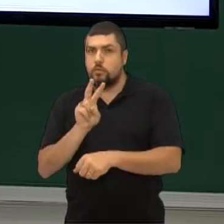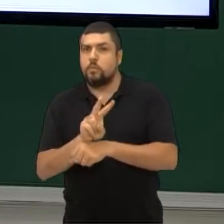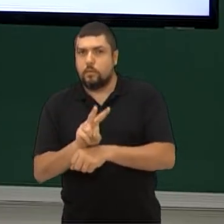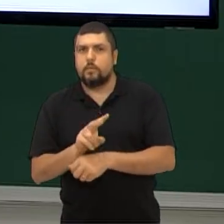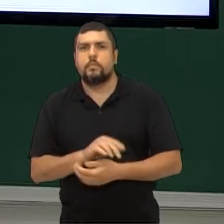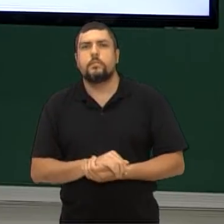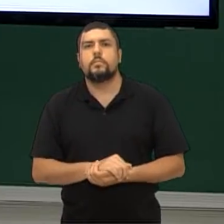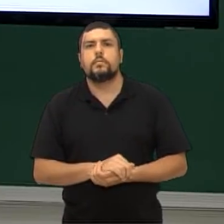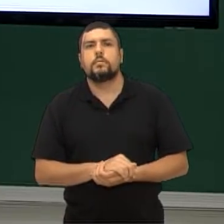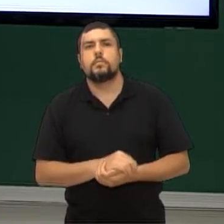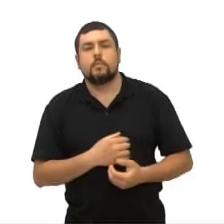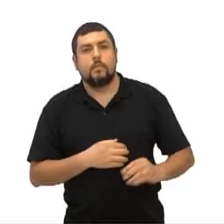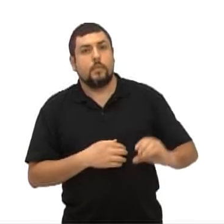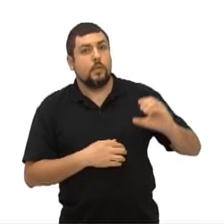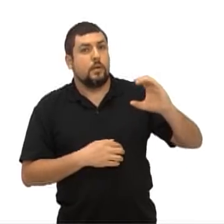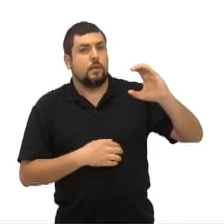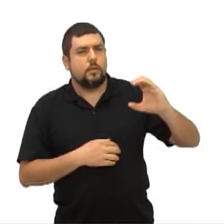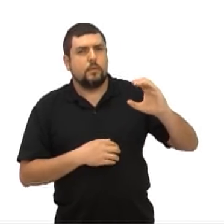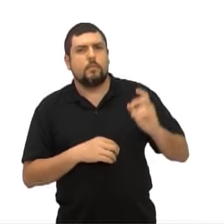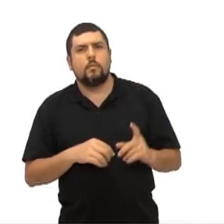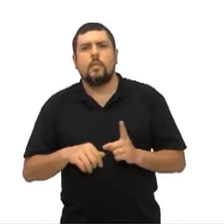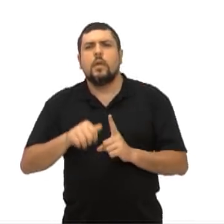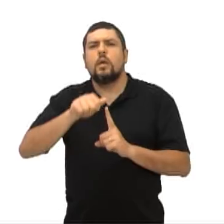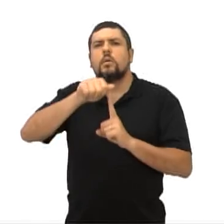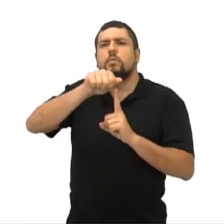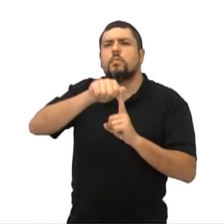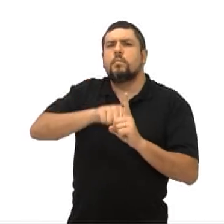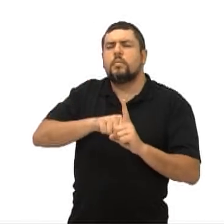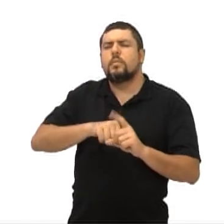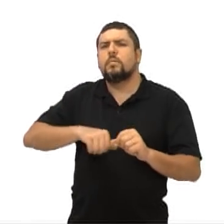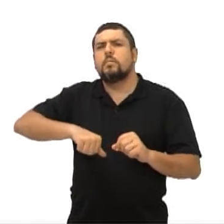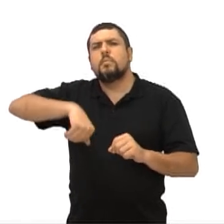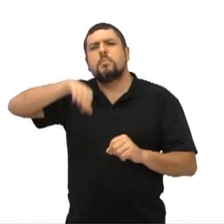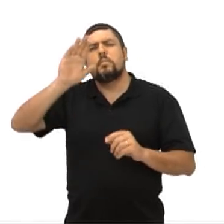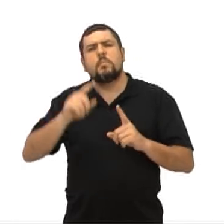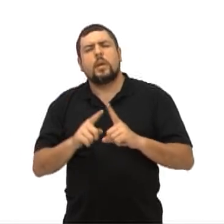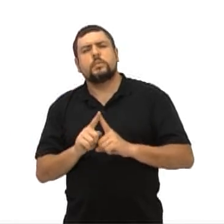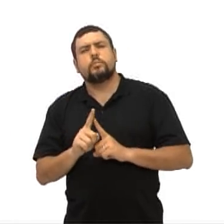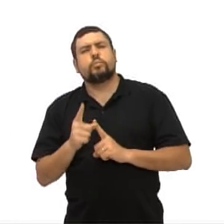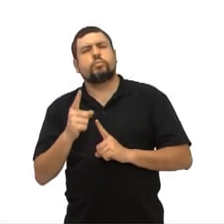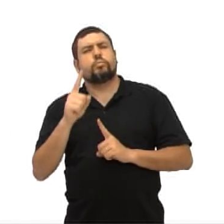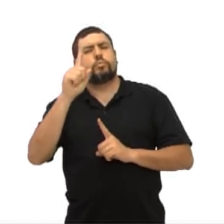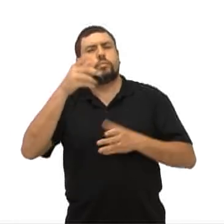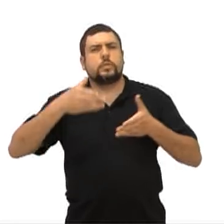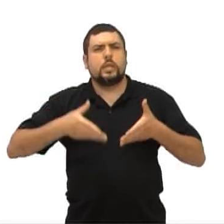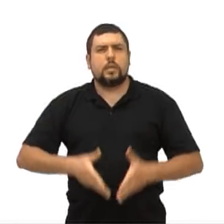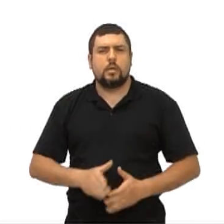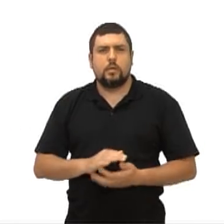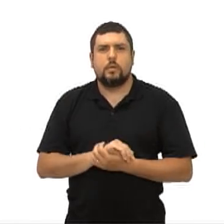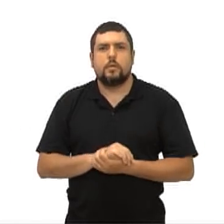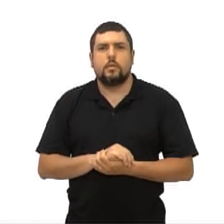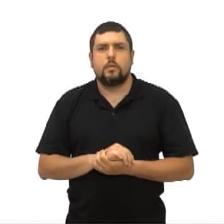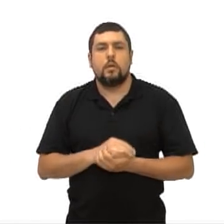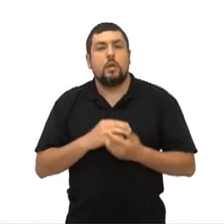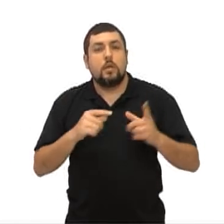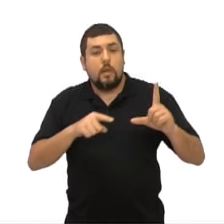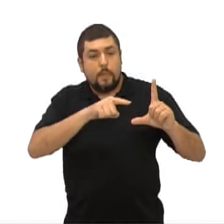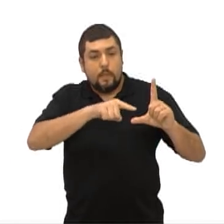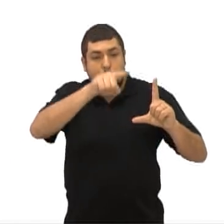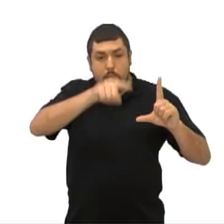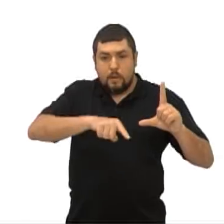O desafio C. Em que mês foi o maior número de nascimentos? Ora, como a gente está falando de um gráfico de barras e não